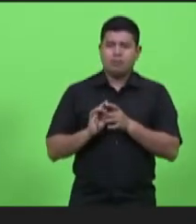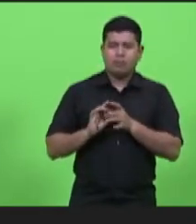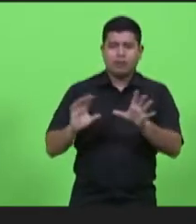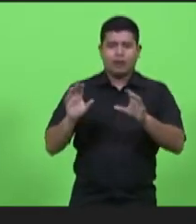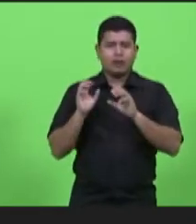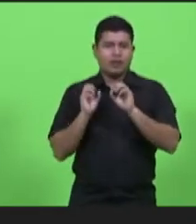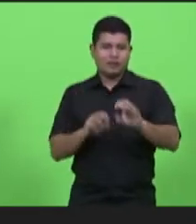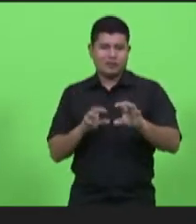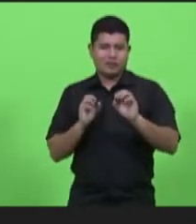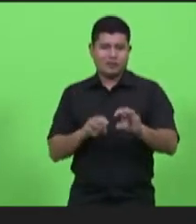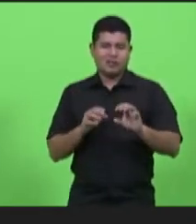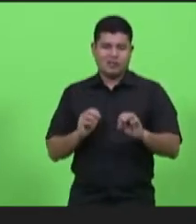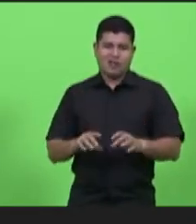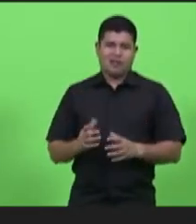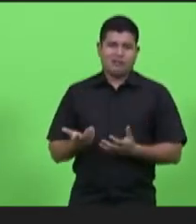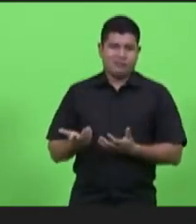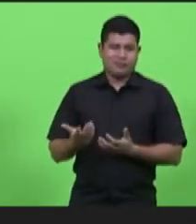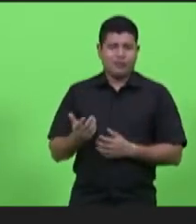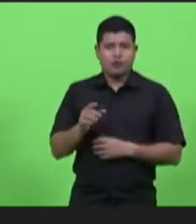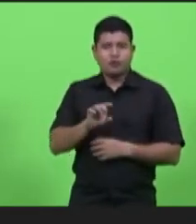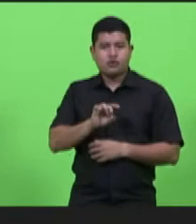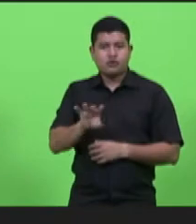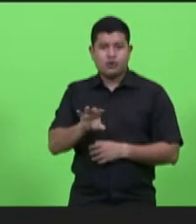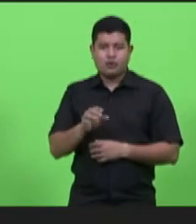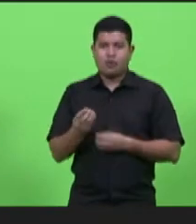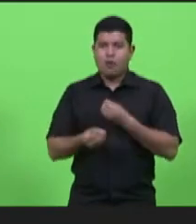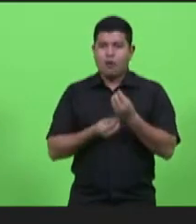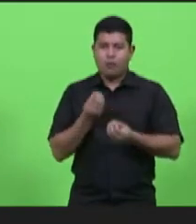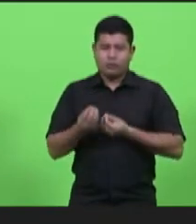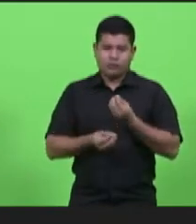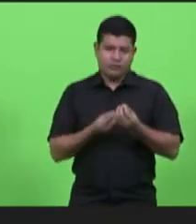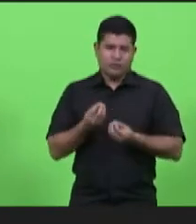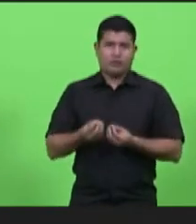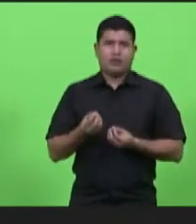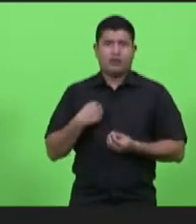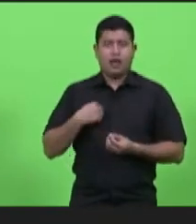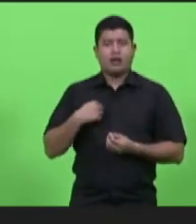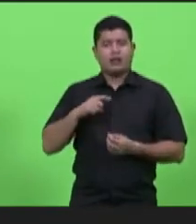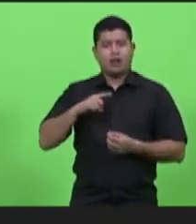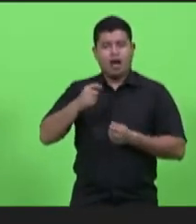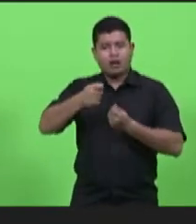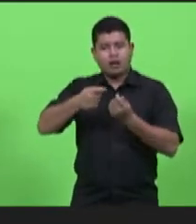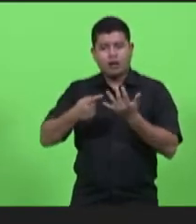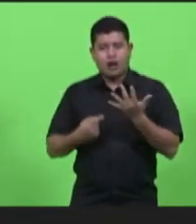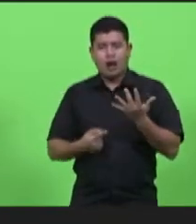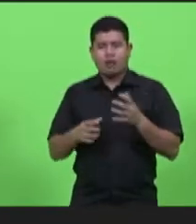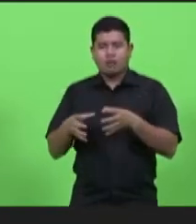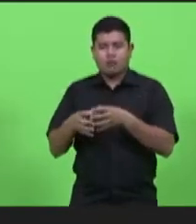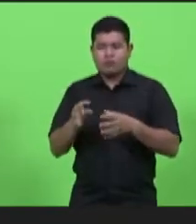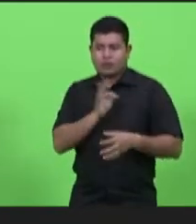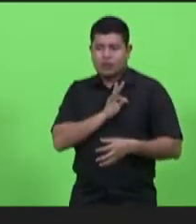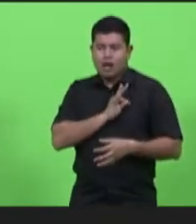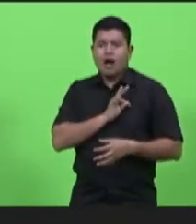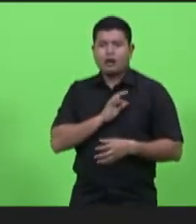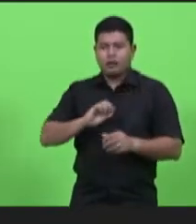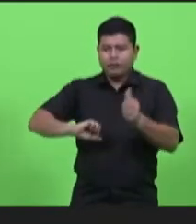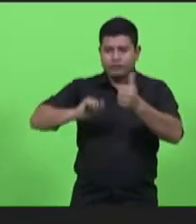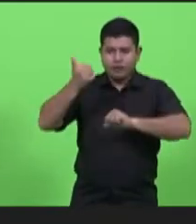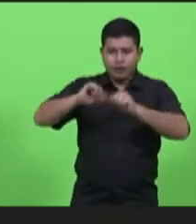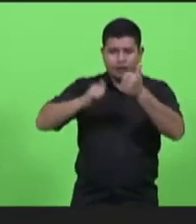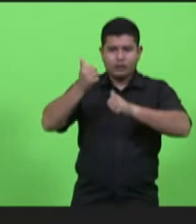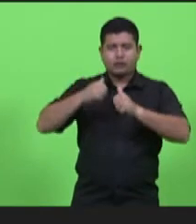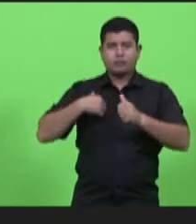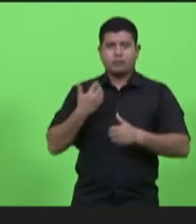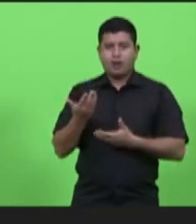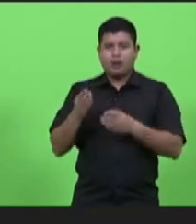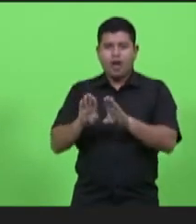ser exercida, sim, com critérios estabelecidos por um grupo técnico, mas que se ouça, sim, aqueles que querem